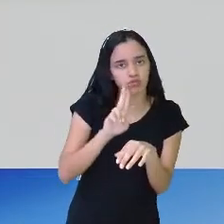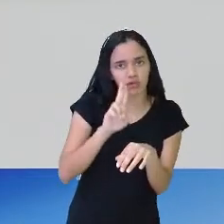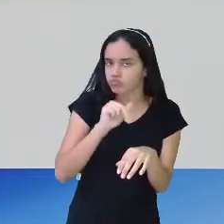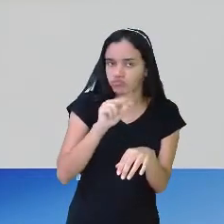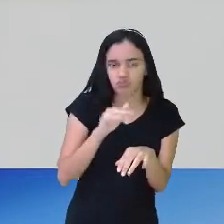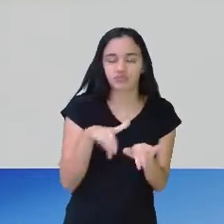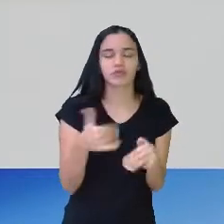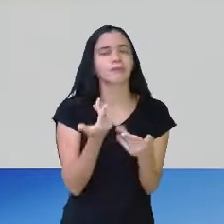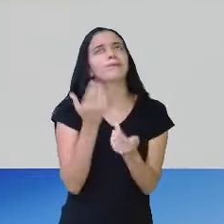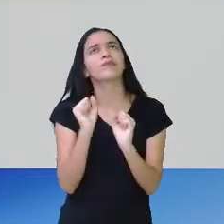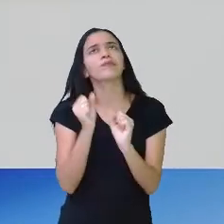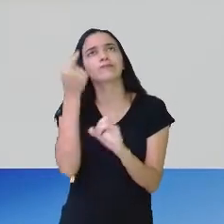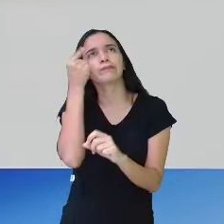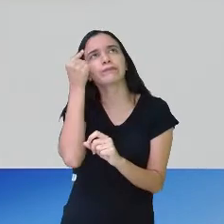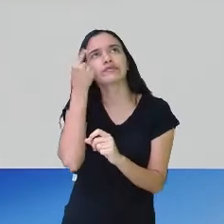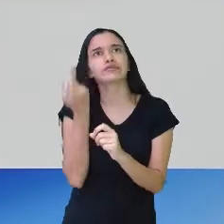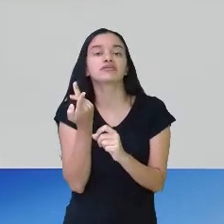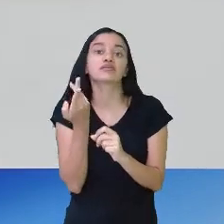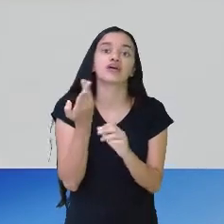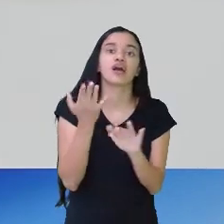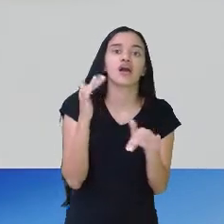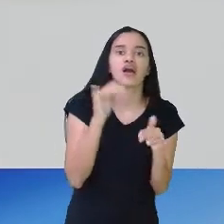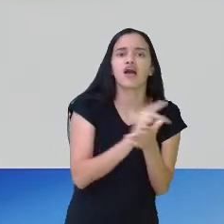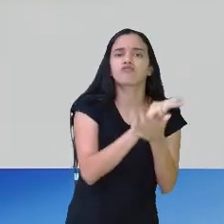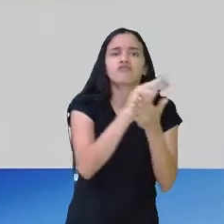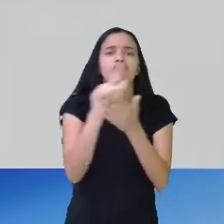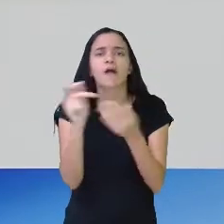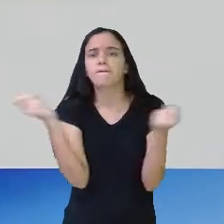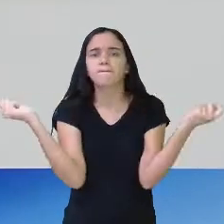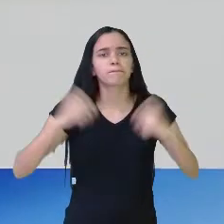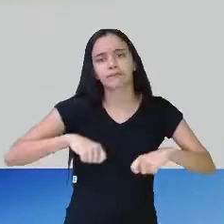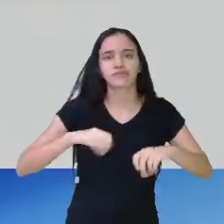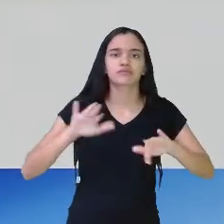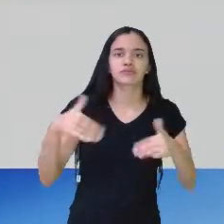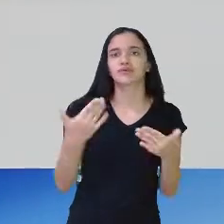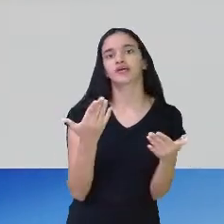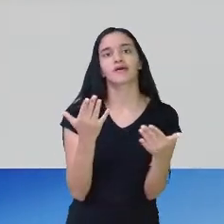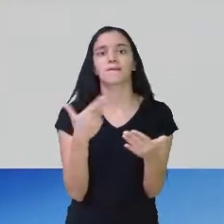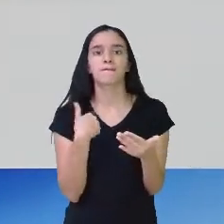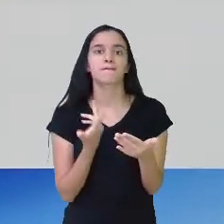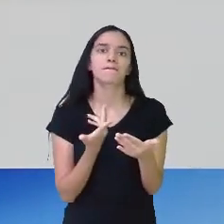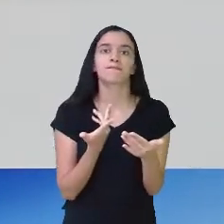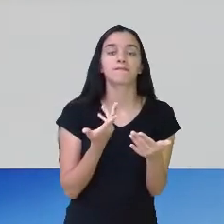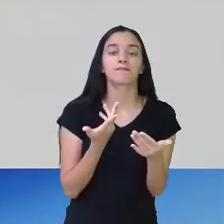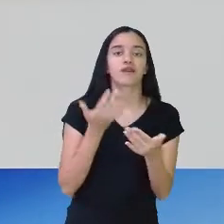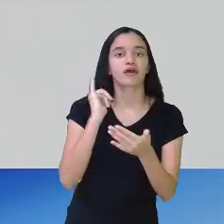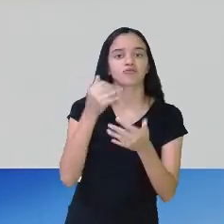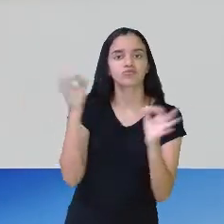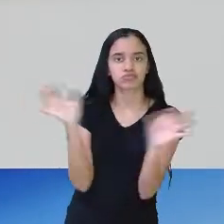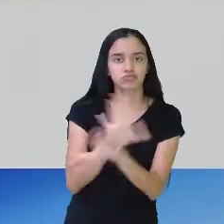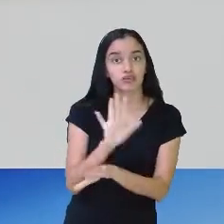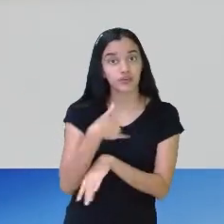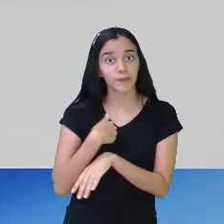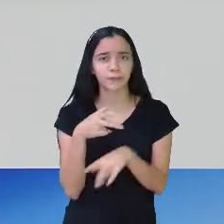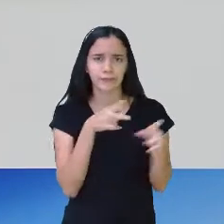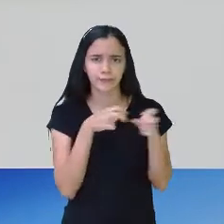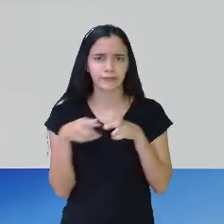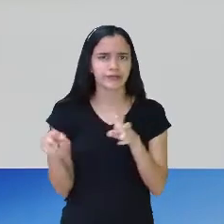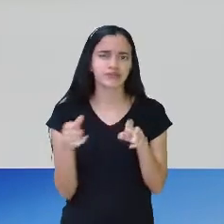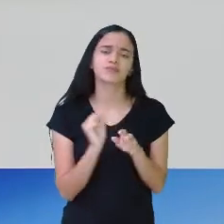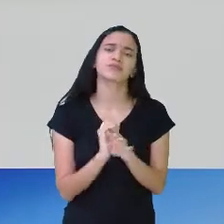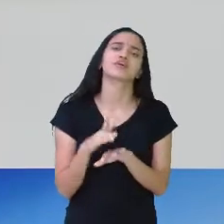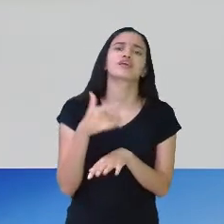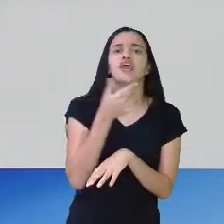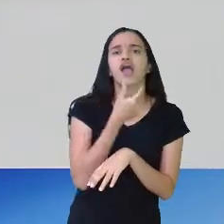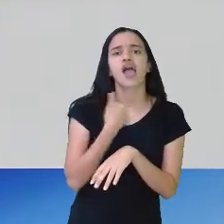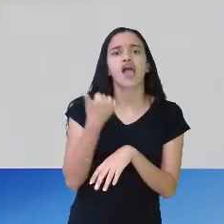pode pensar nas mais diversas possibilidades, né, para encerrar essa narrativa. Então, repare que aqui o autor